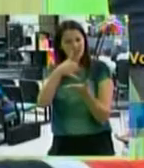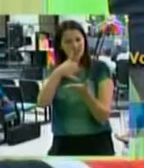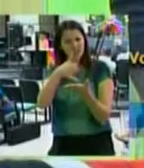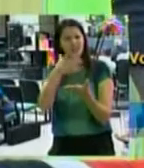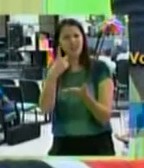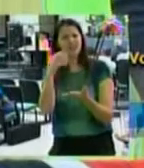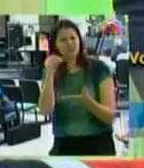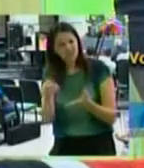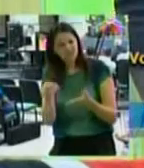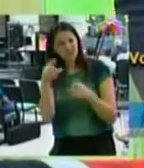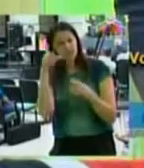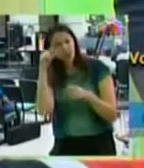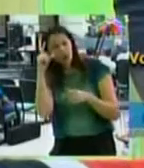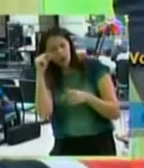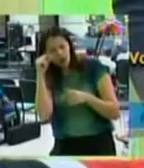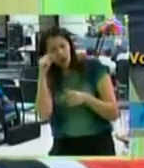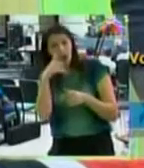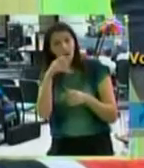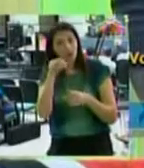e dormindo.